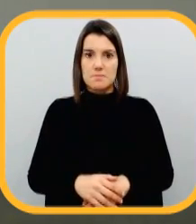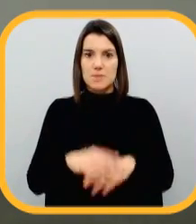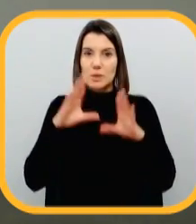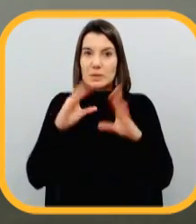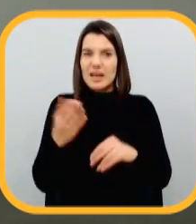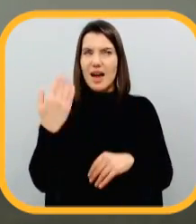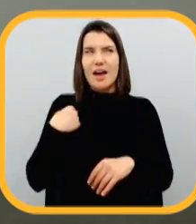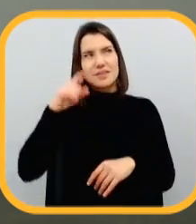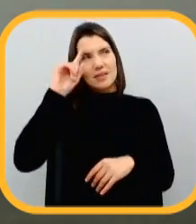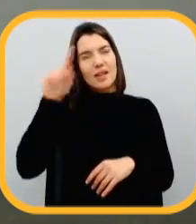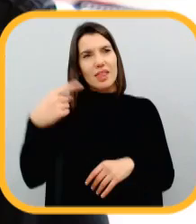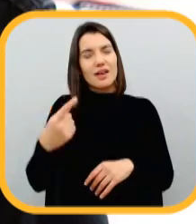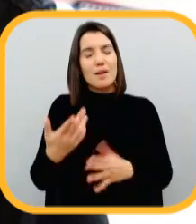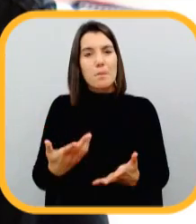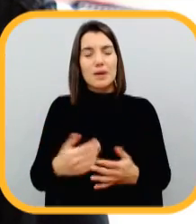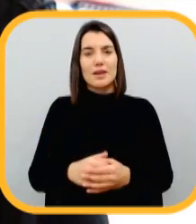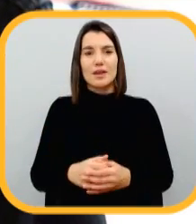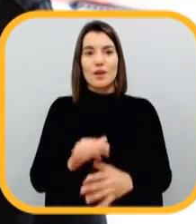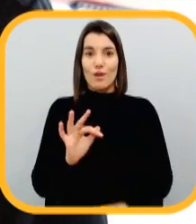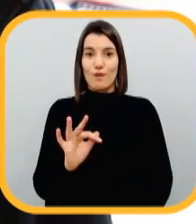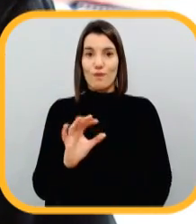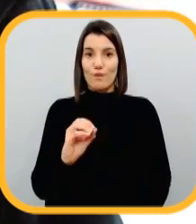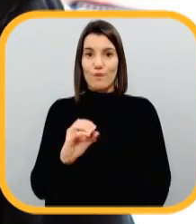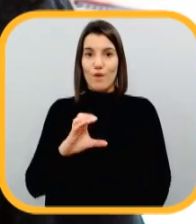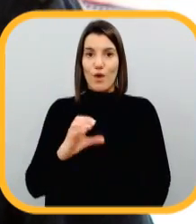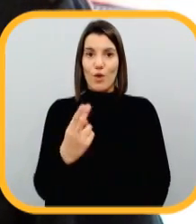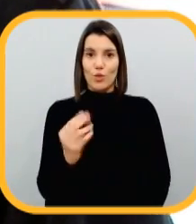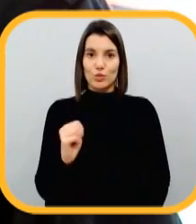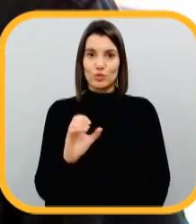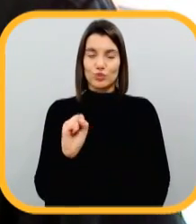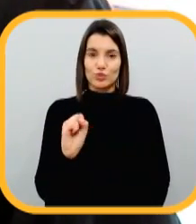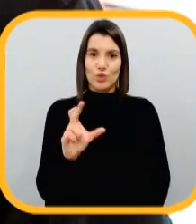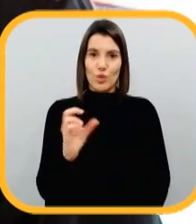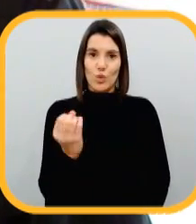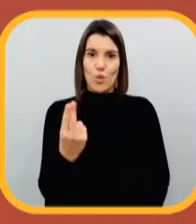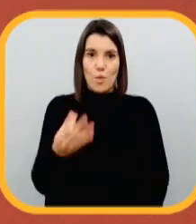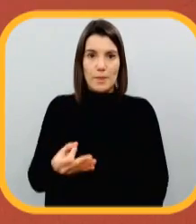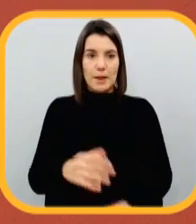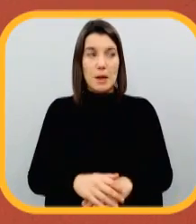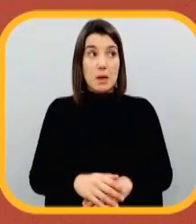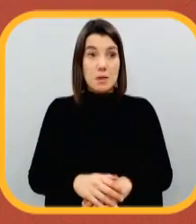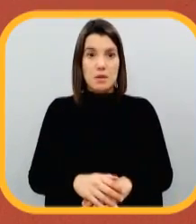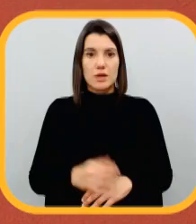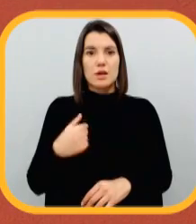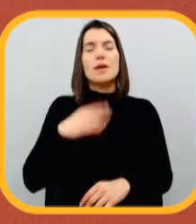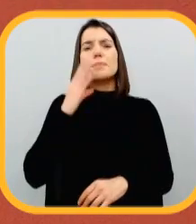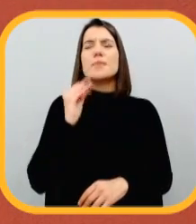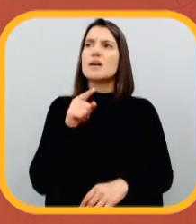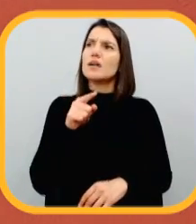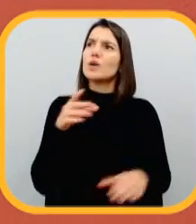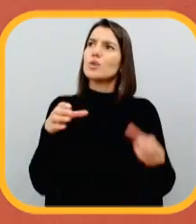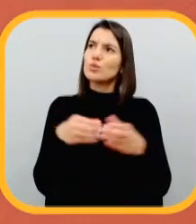Eu não sei, eu já soube, mas eu não sei. Um Focus Group? Não tenho ideia. O Focus Group, penso que